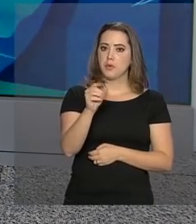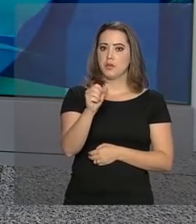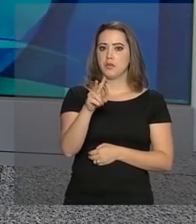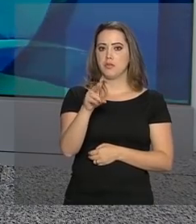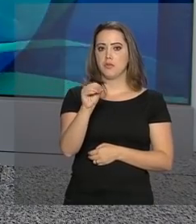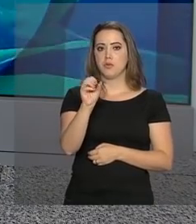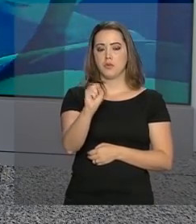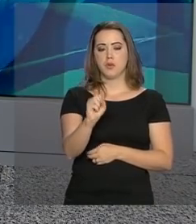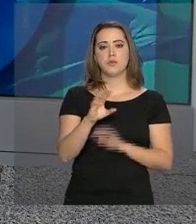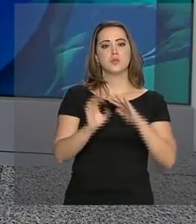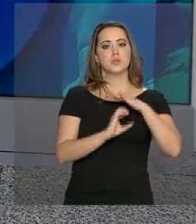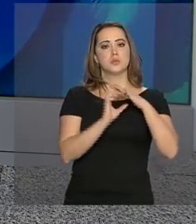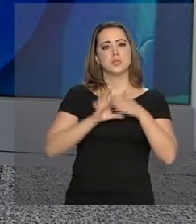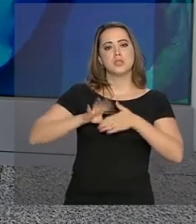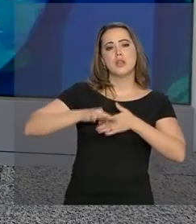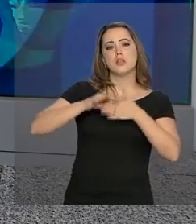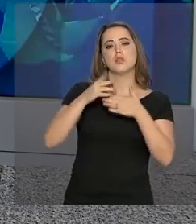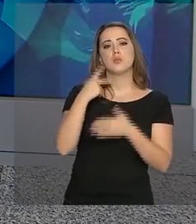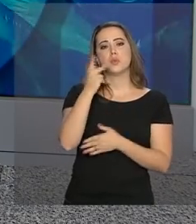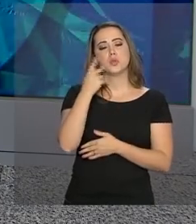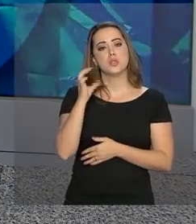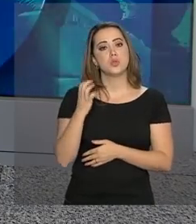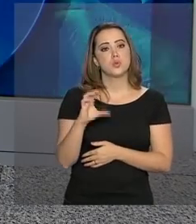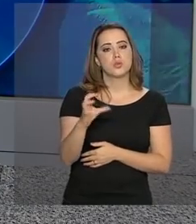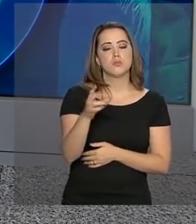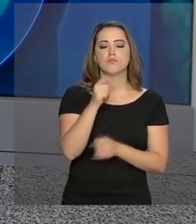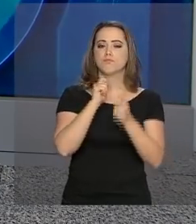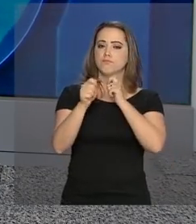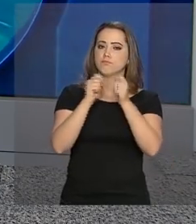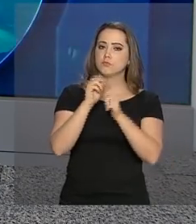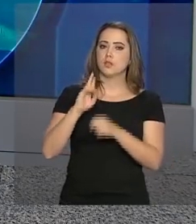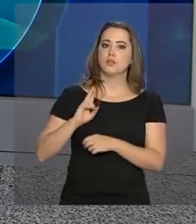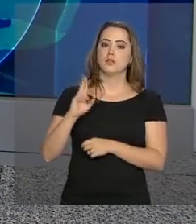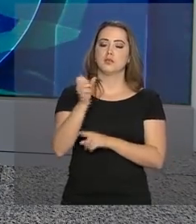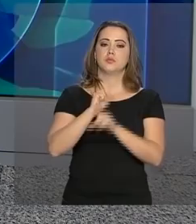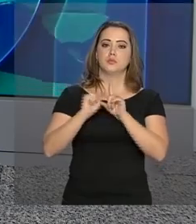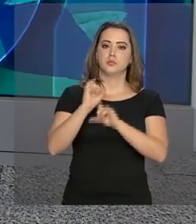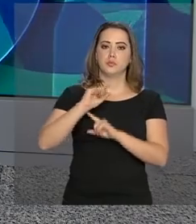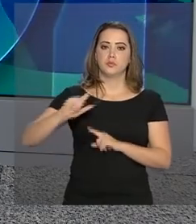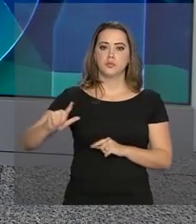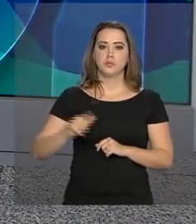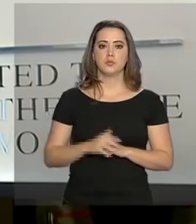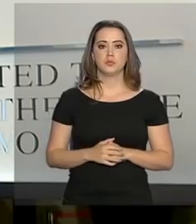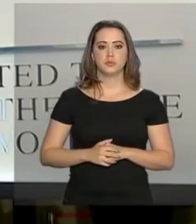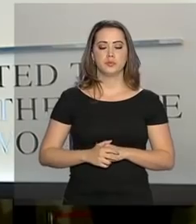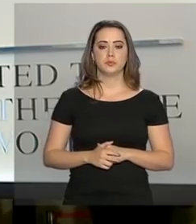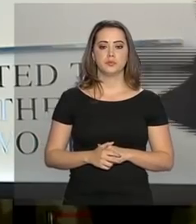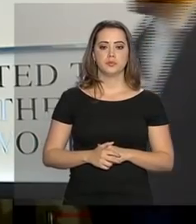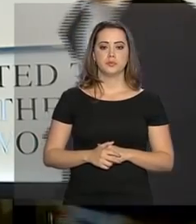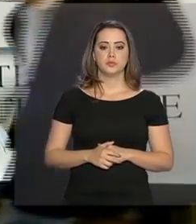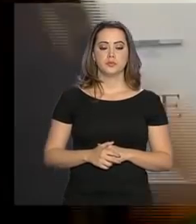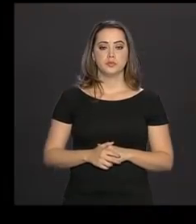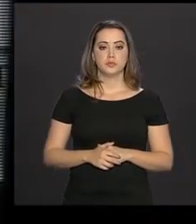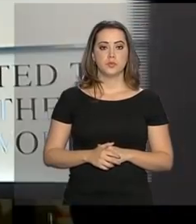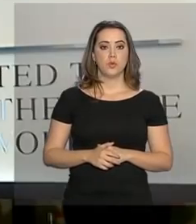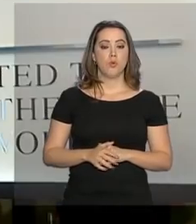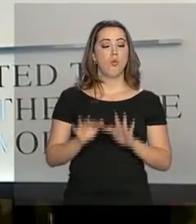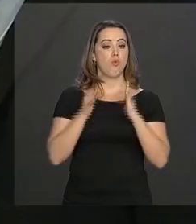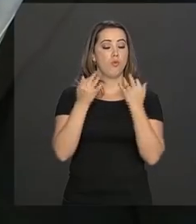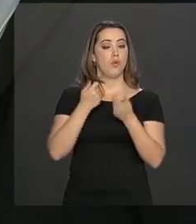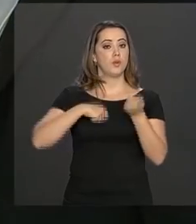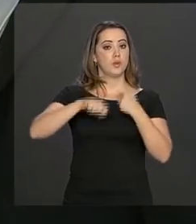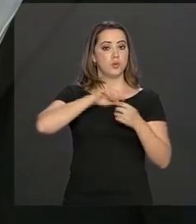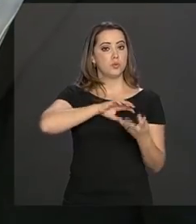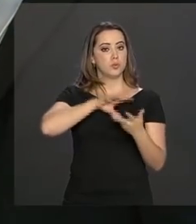empresários, líderes políticos, cientistas, jornalistas e representantes da sociedade civil. O Fórum Econômico